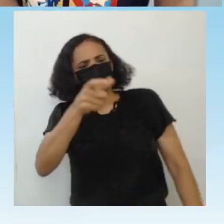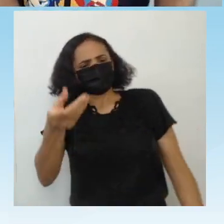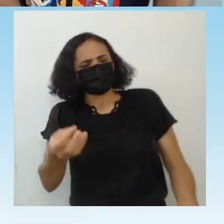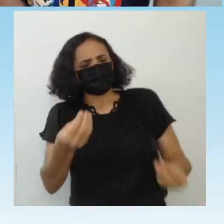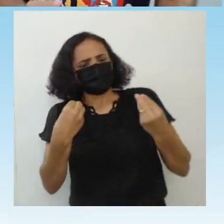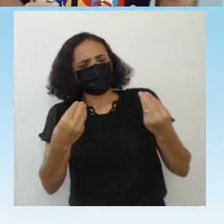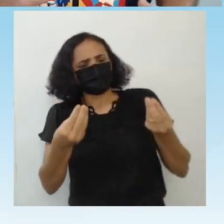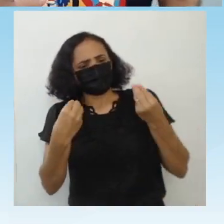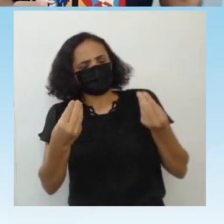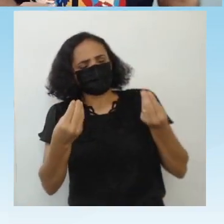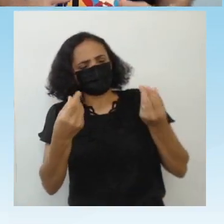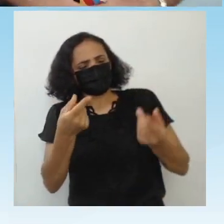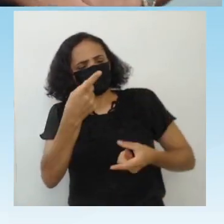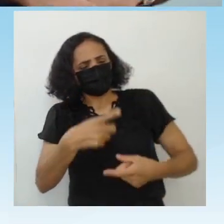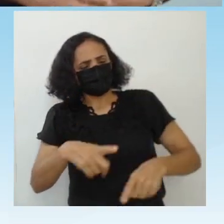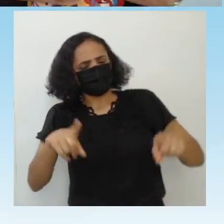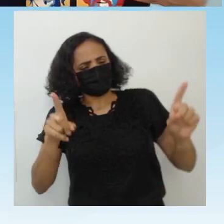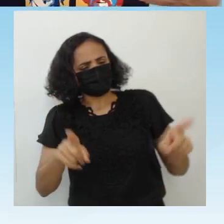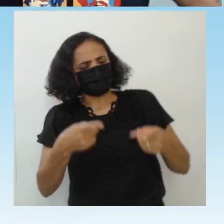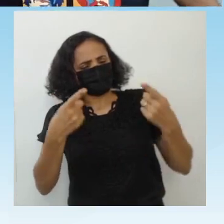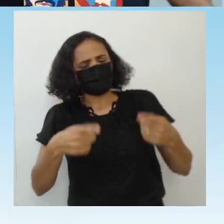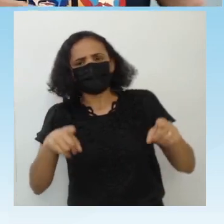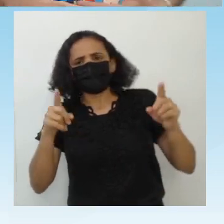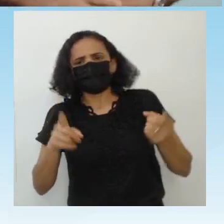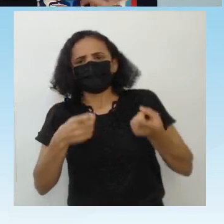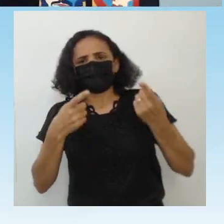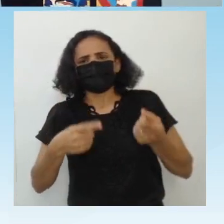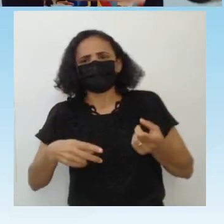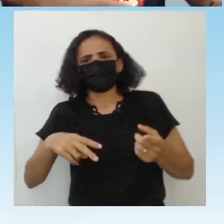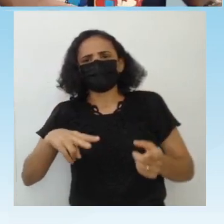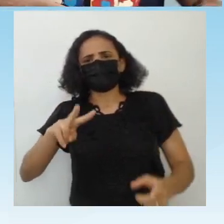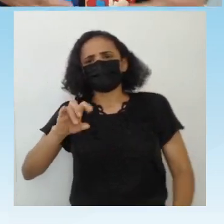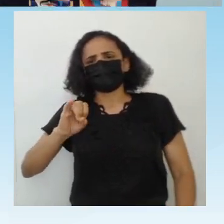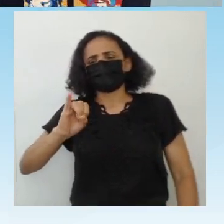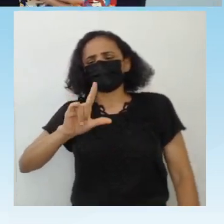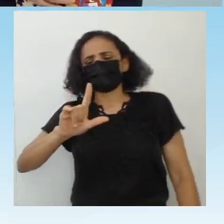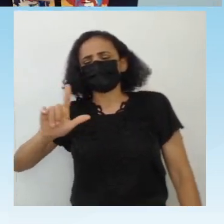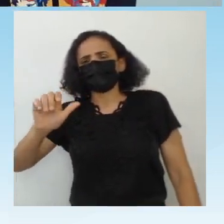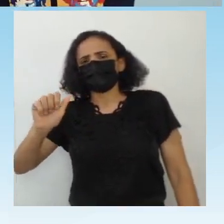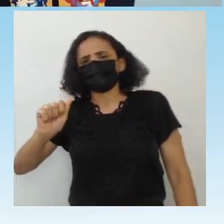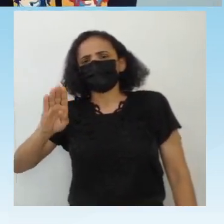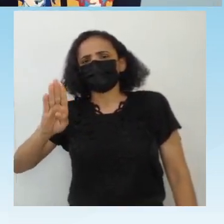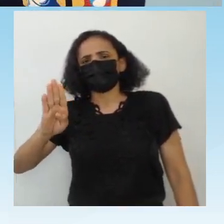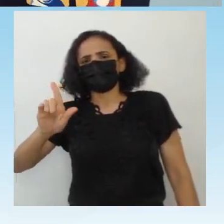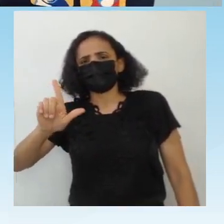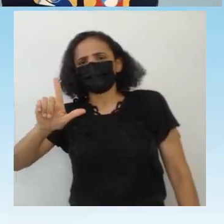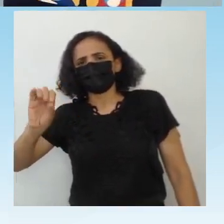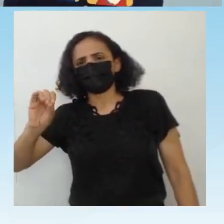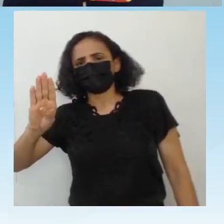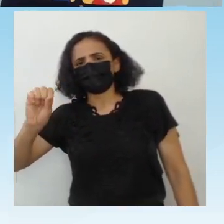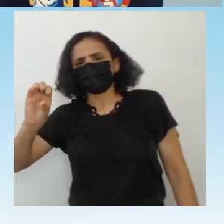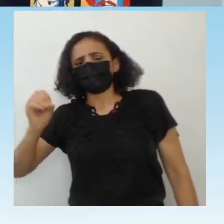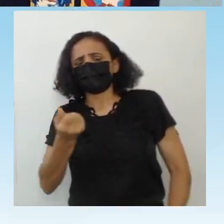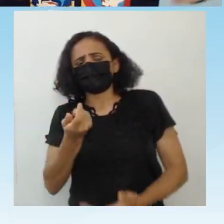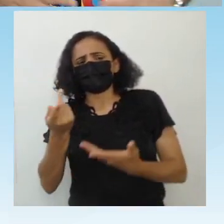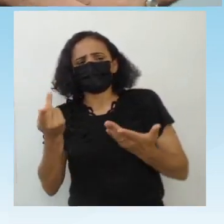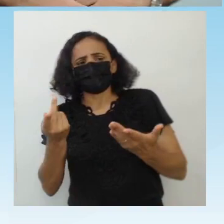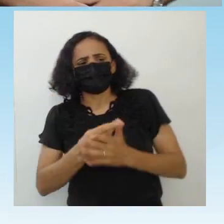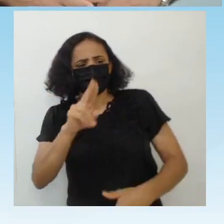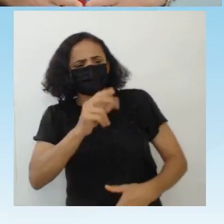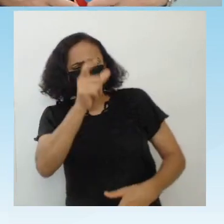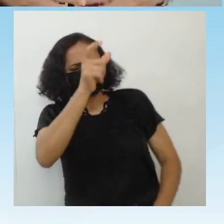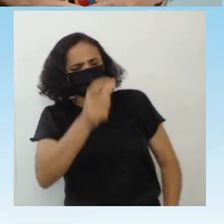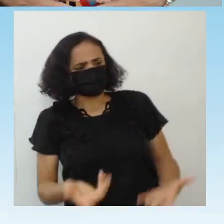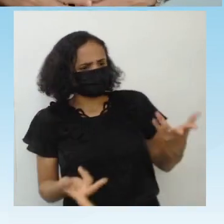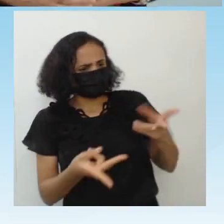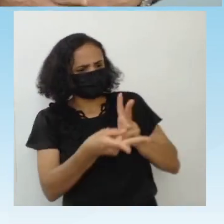né, uma indignação mesmo, uma plateia conservadora, burguesa, né, presa às tradições e tal,